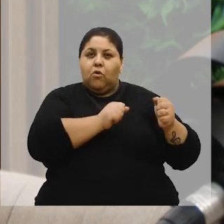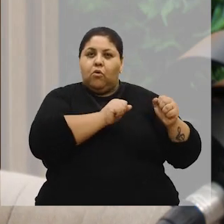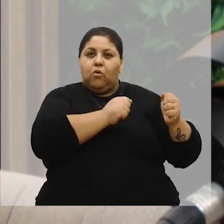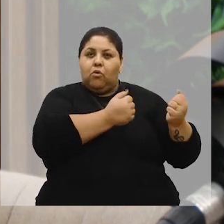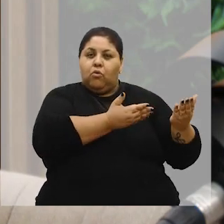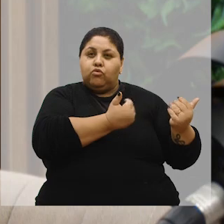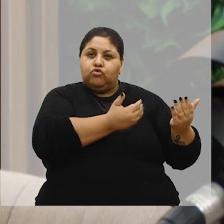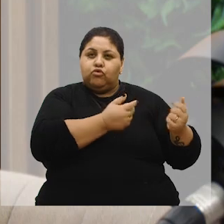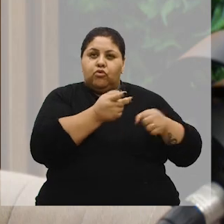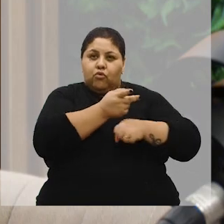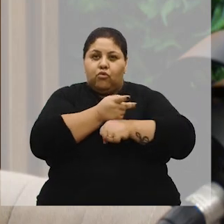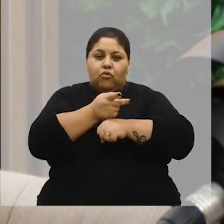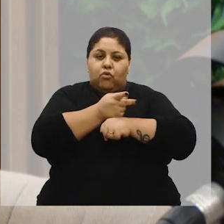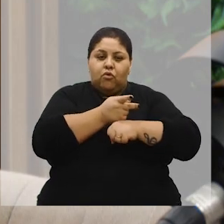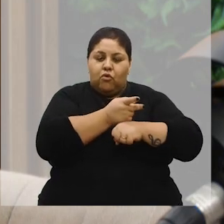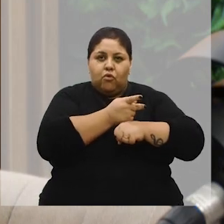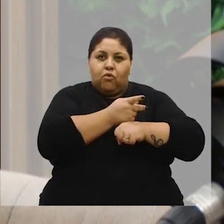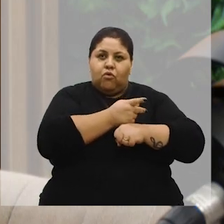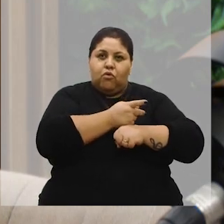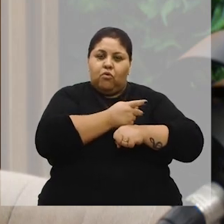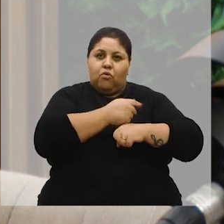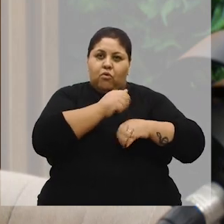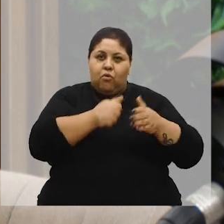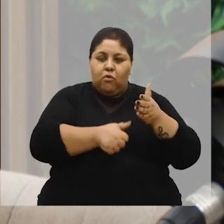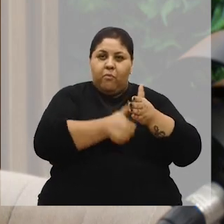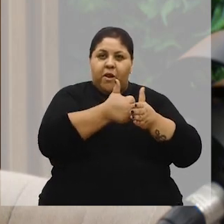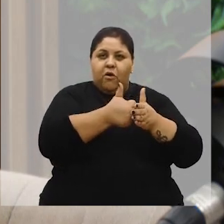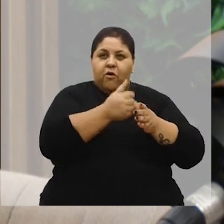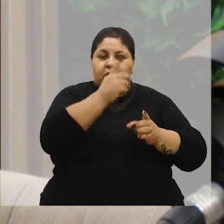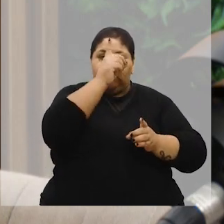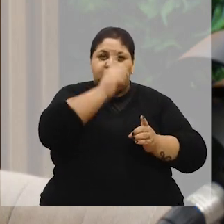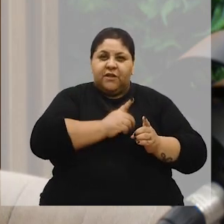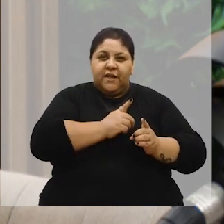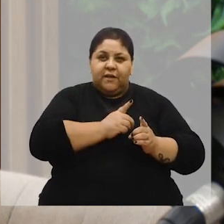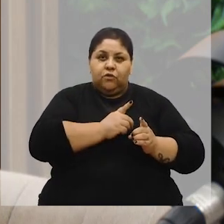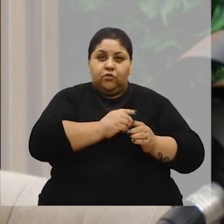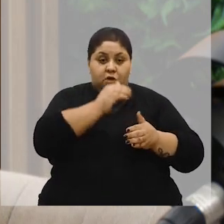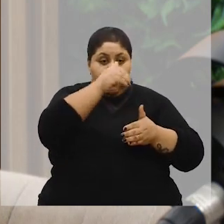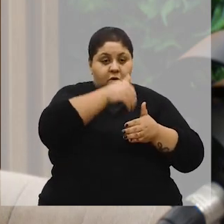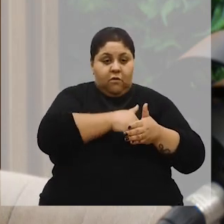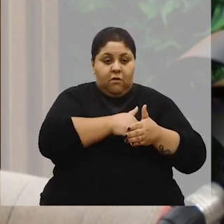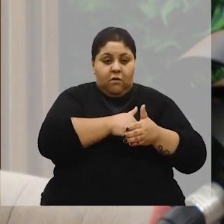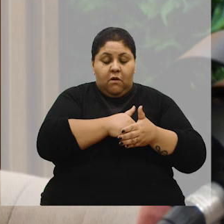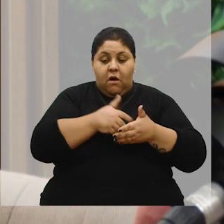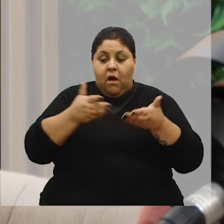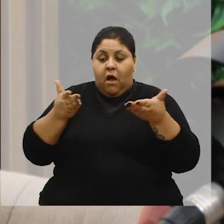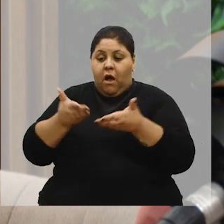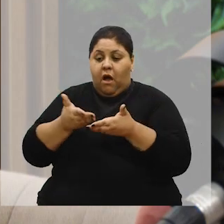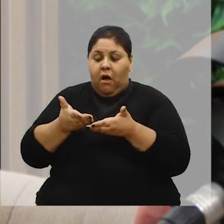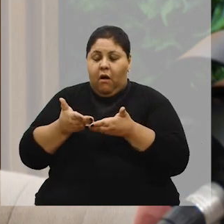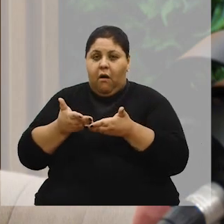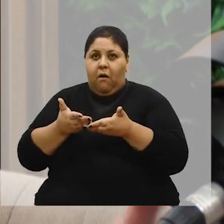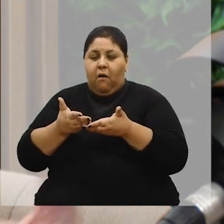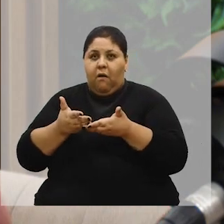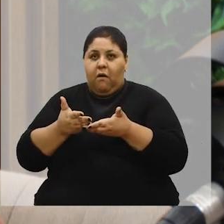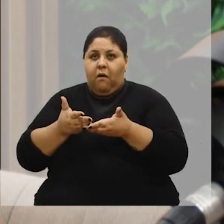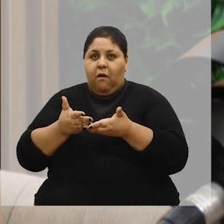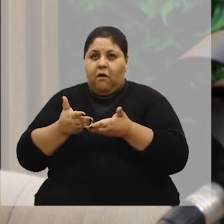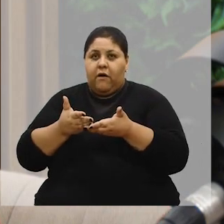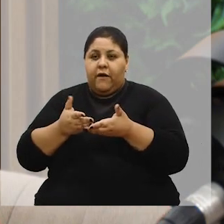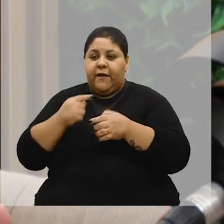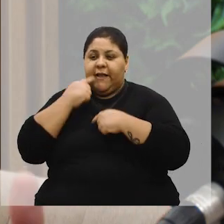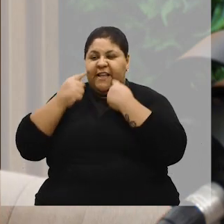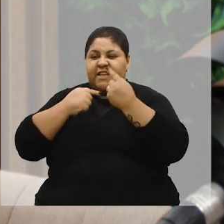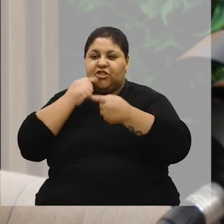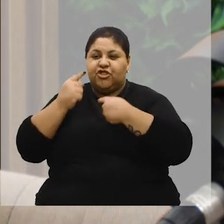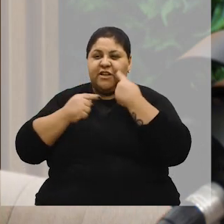invés de procurarem o mais puro direito cívico, que é o voto, eles acabam se retendo a criticarem